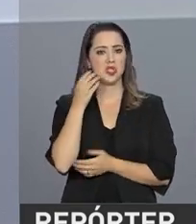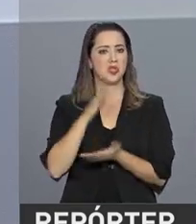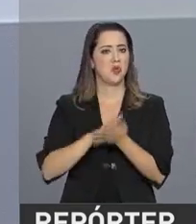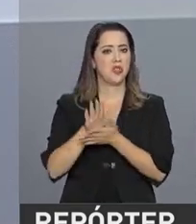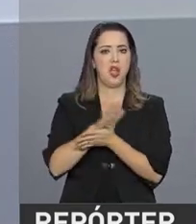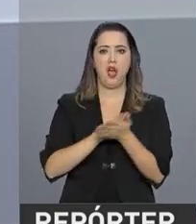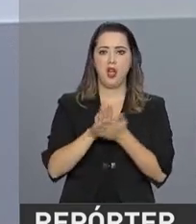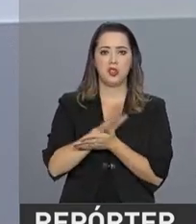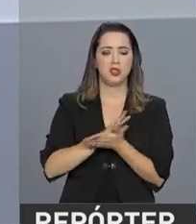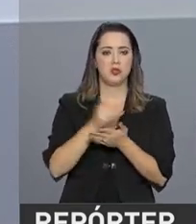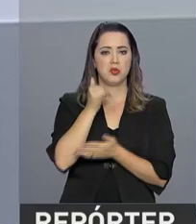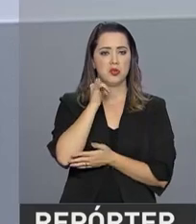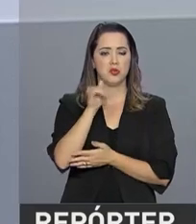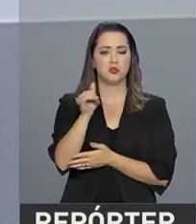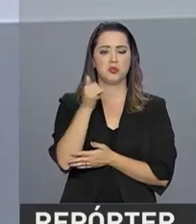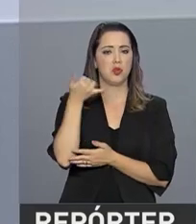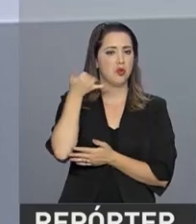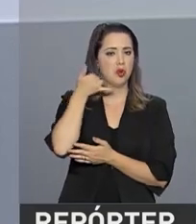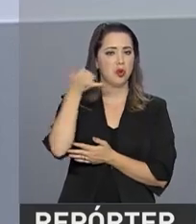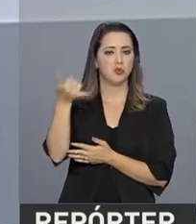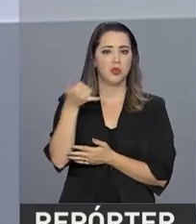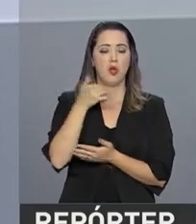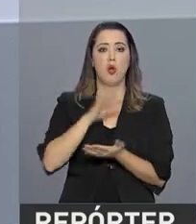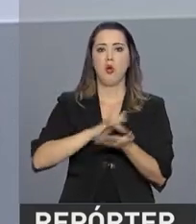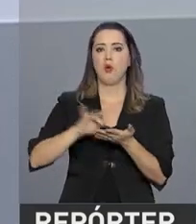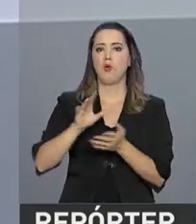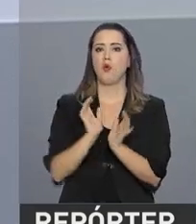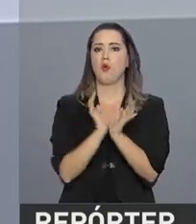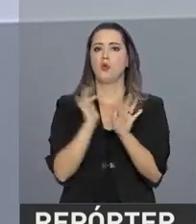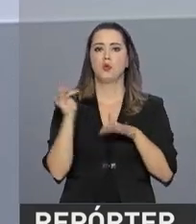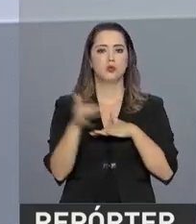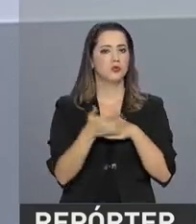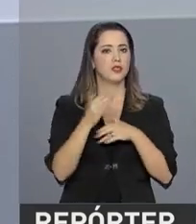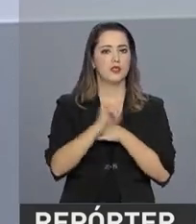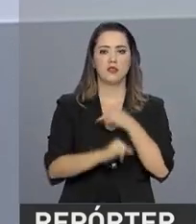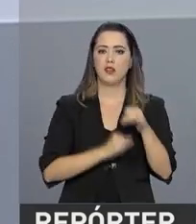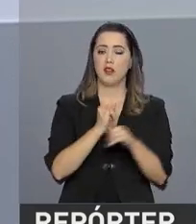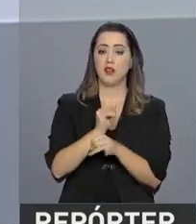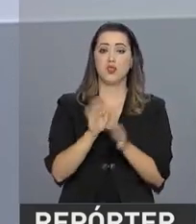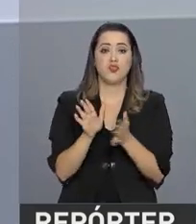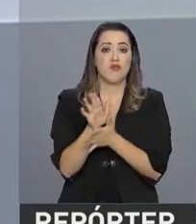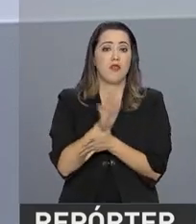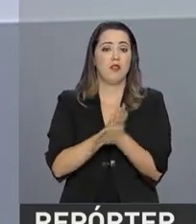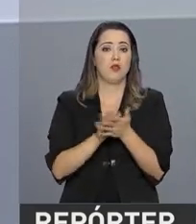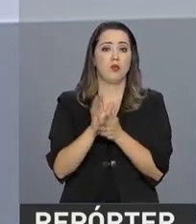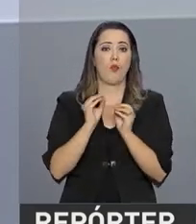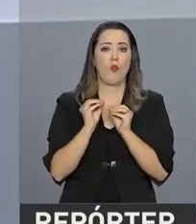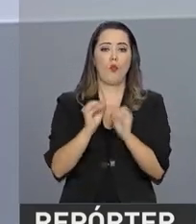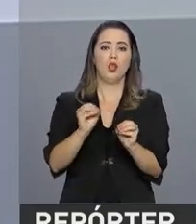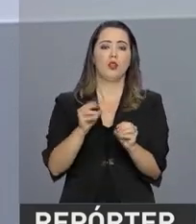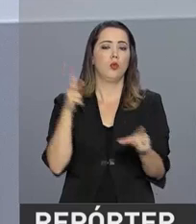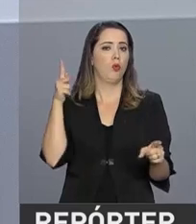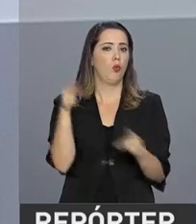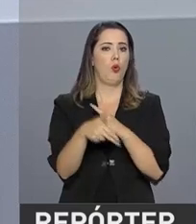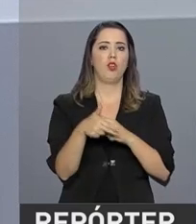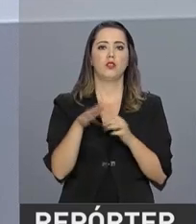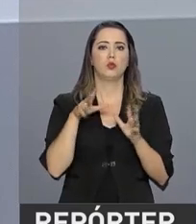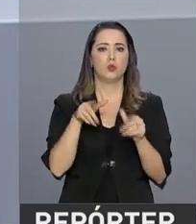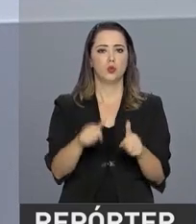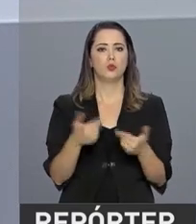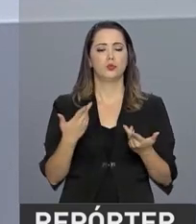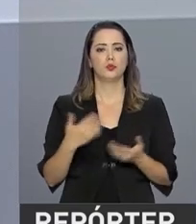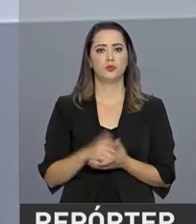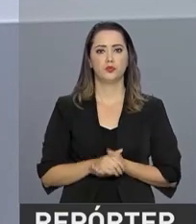enviar mensagens ou navegar em redes sociais e até março do ano que vem os bloqueios vão ocorrer em todos os